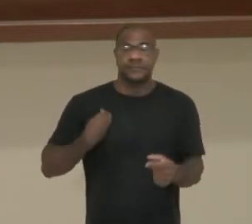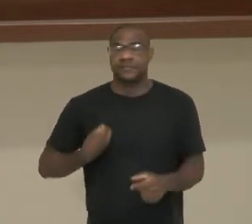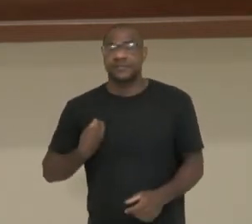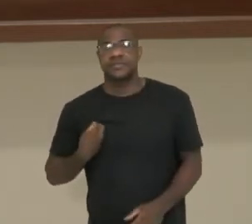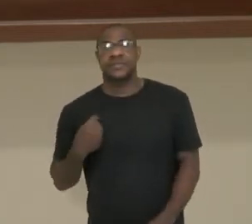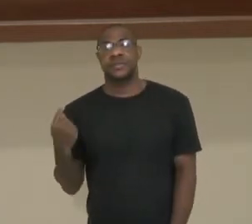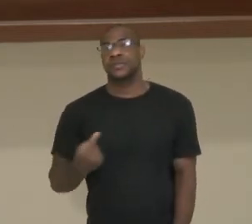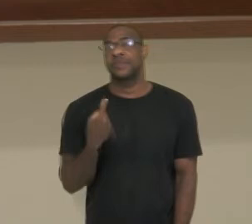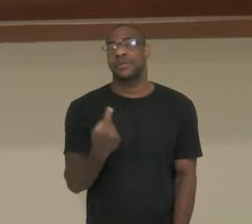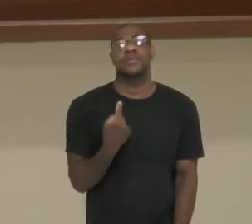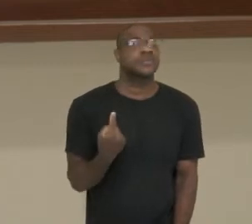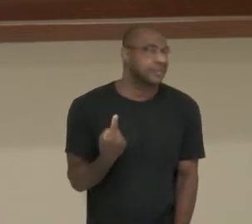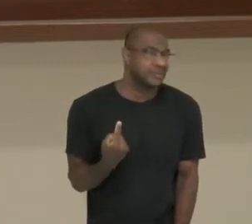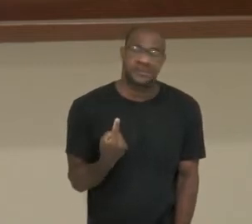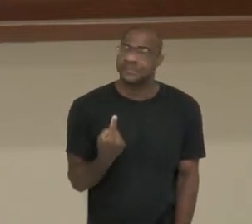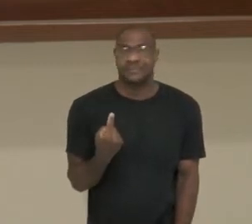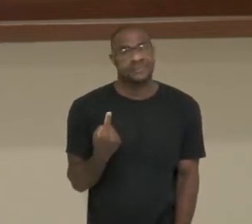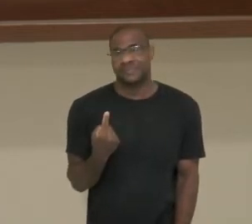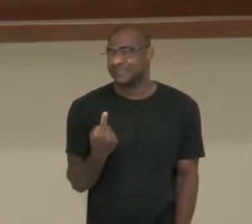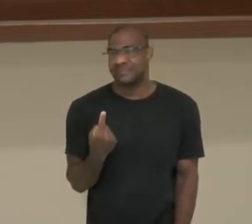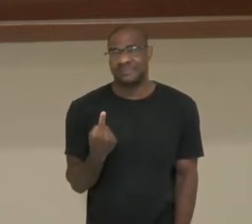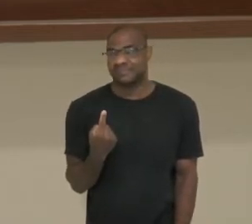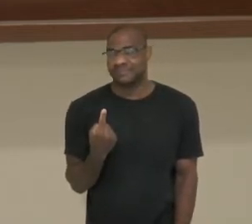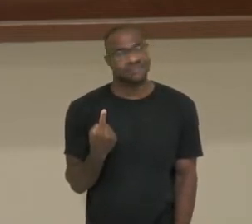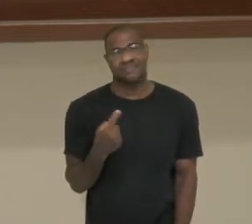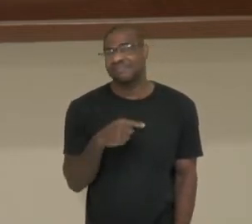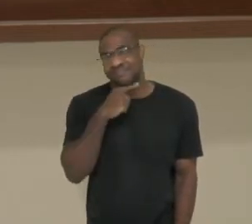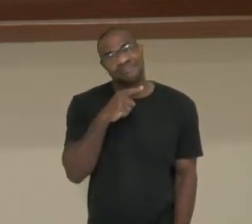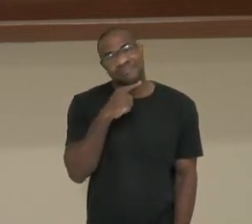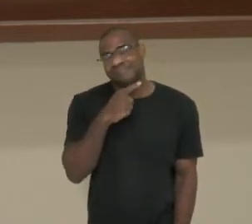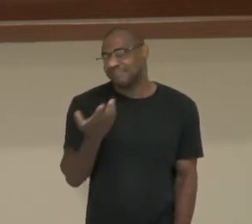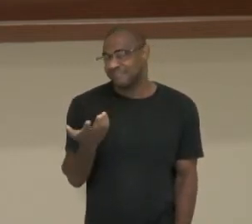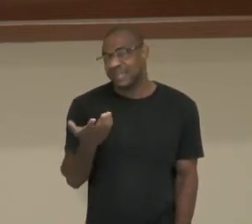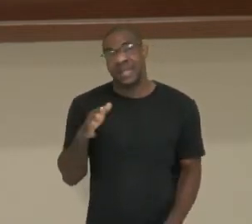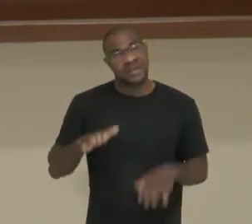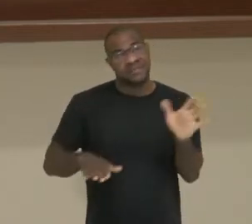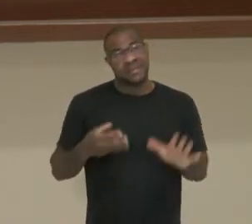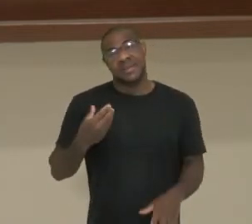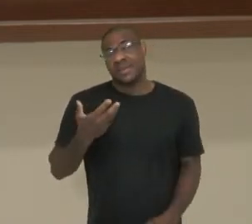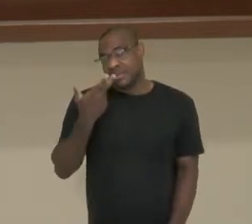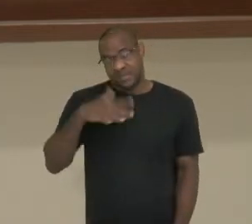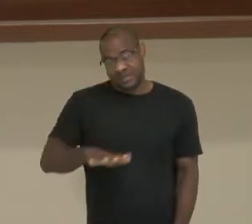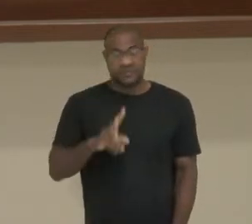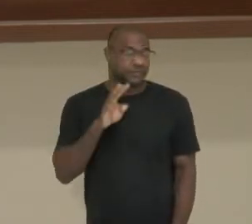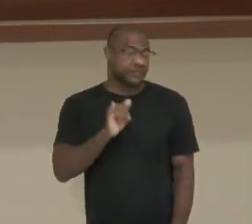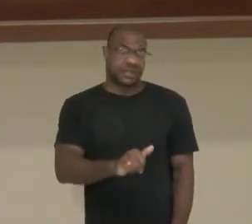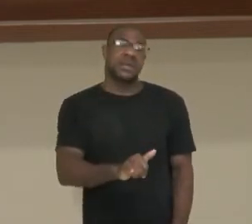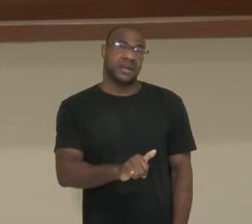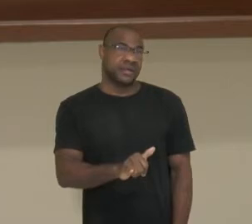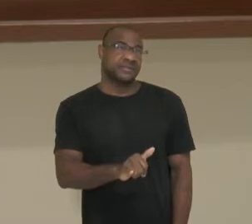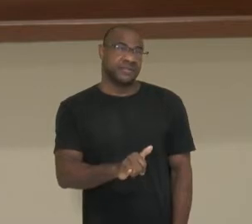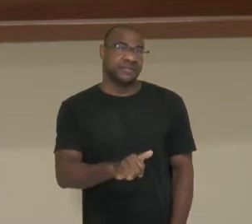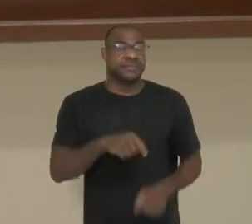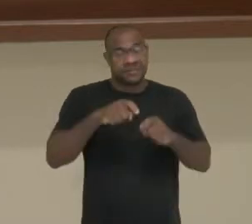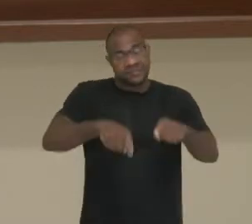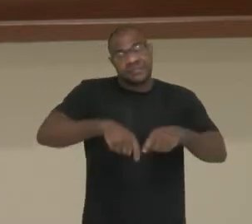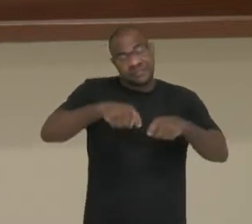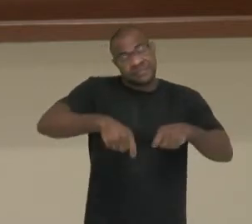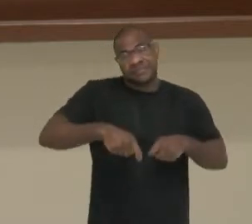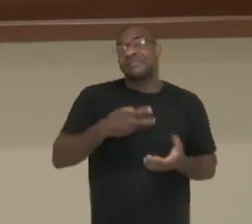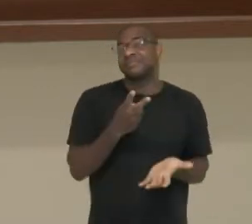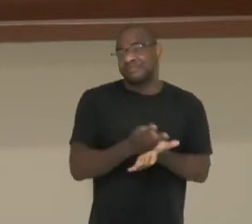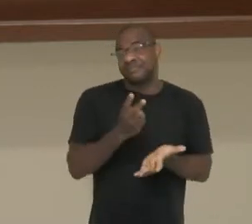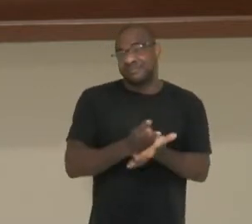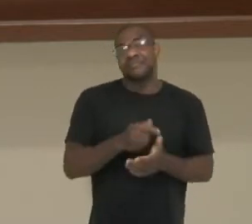viver sozinha como um indivíduo livre? Muitas vezes essas crianças acabavam permanecendo naquelas fazendas e mantendo